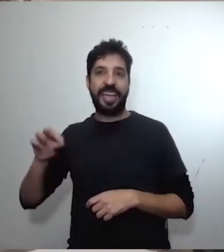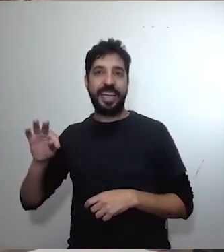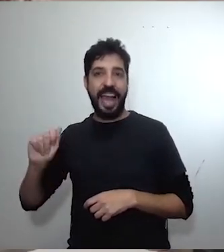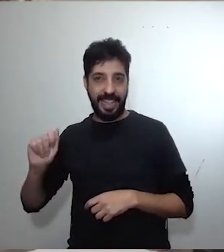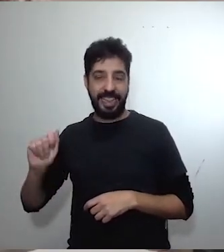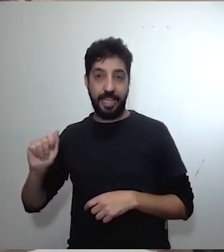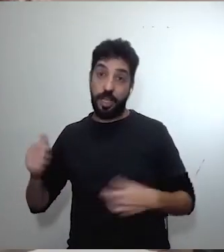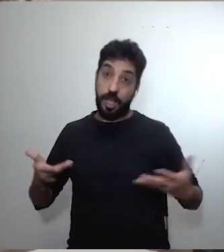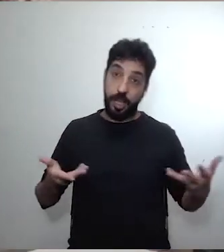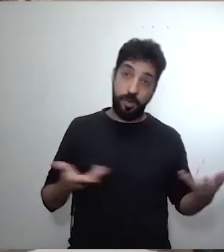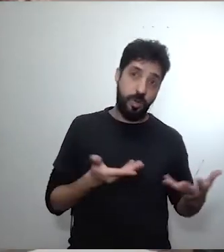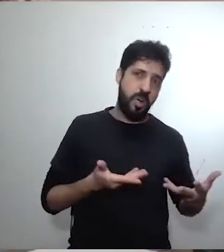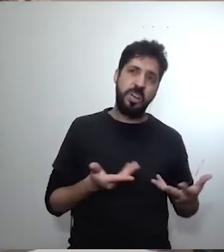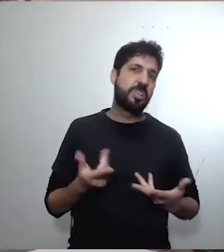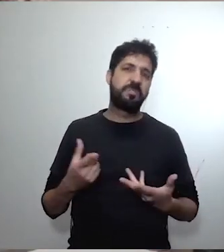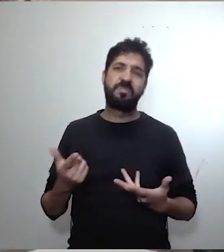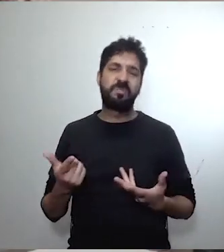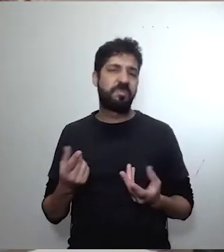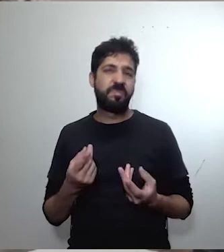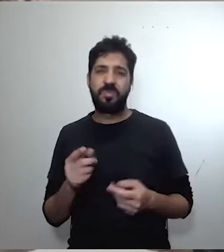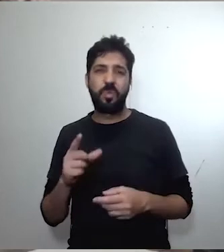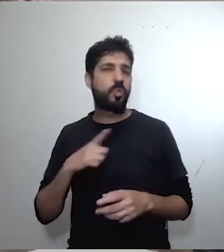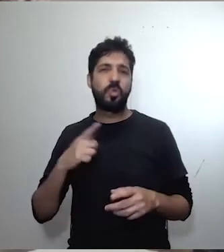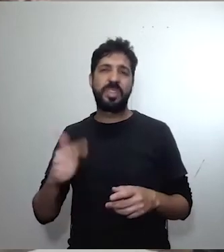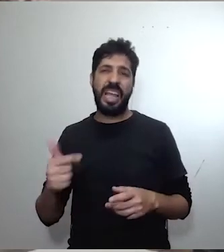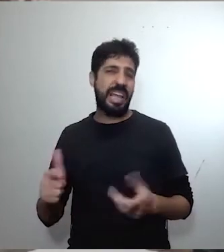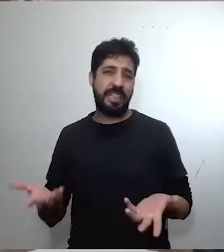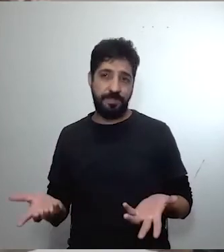os copos de nata. Hoje quase ninguém mais junta